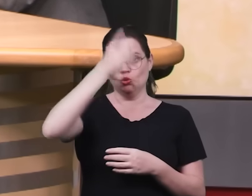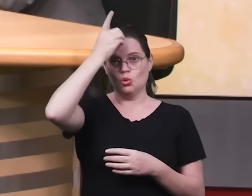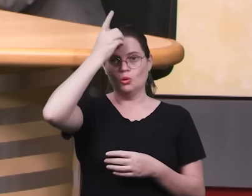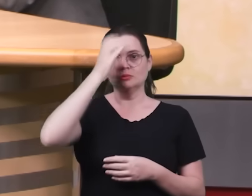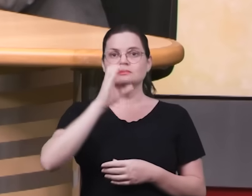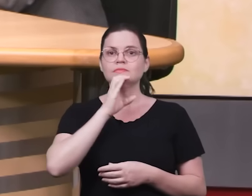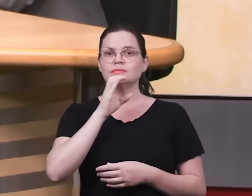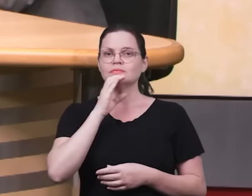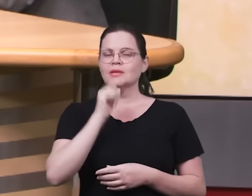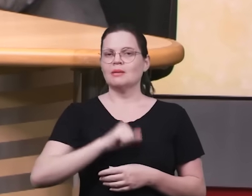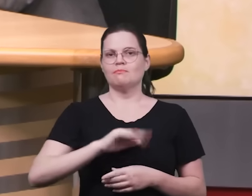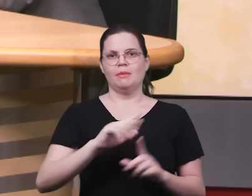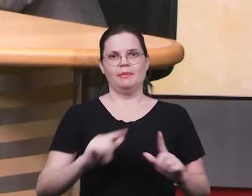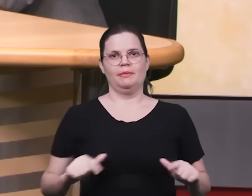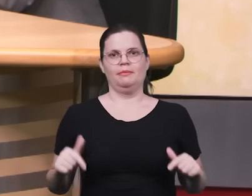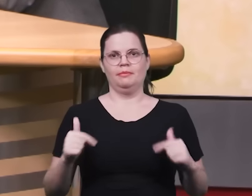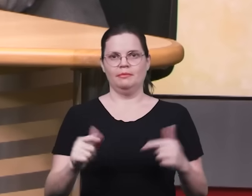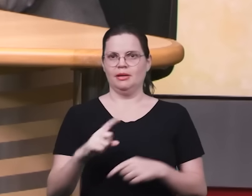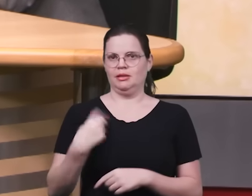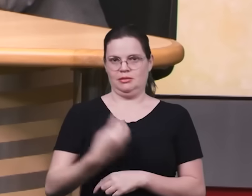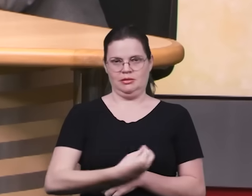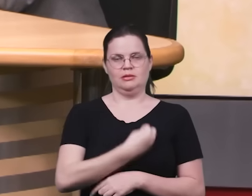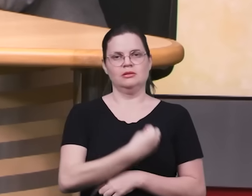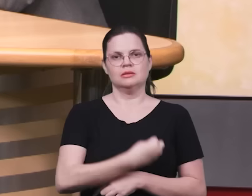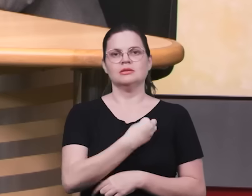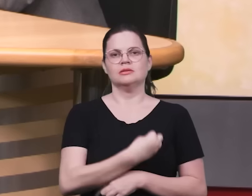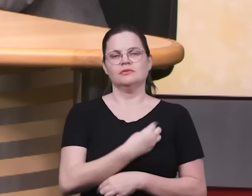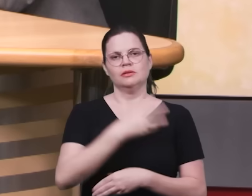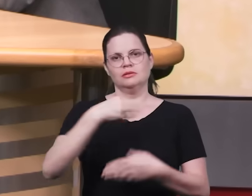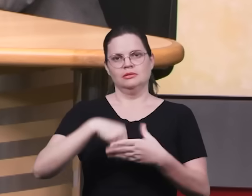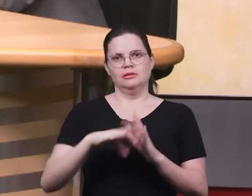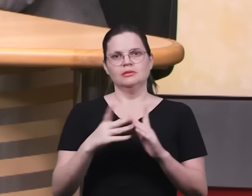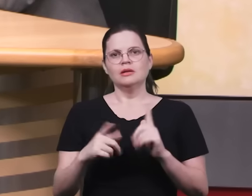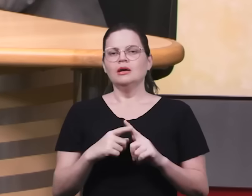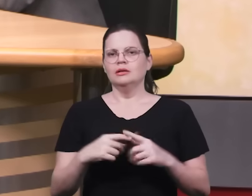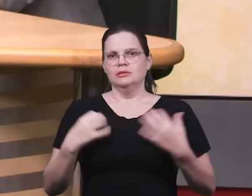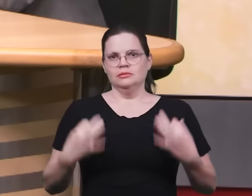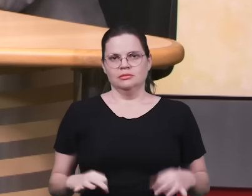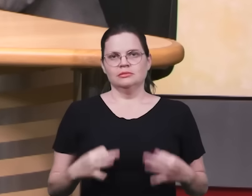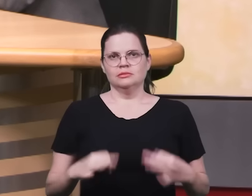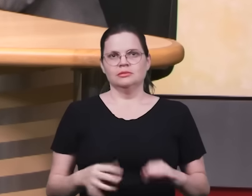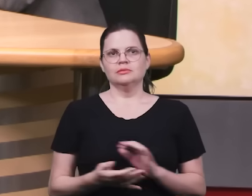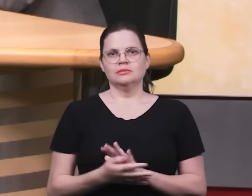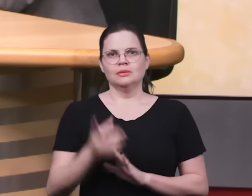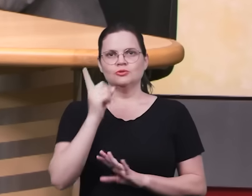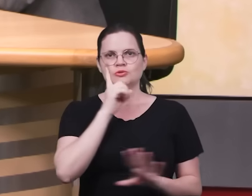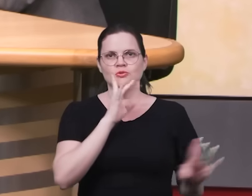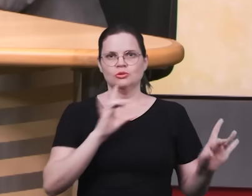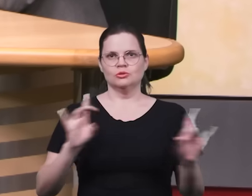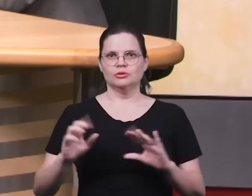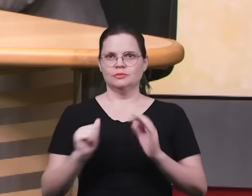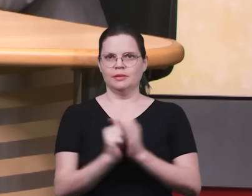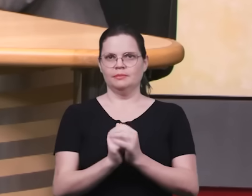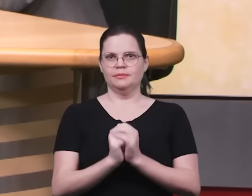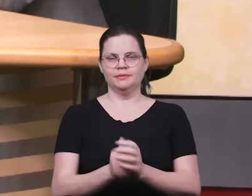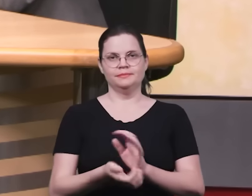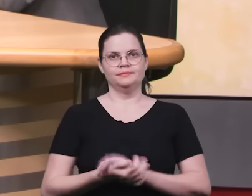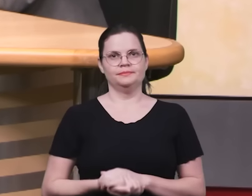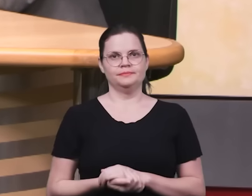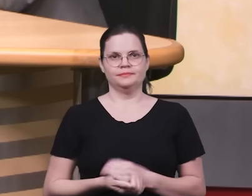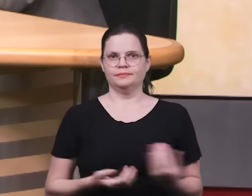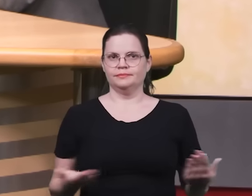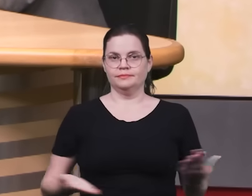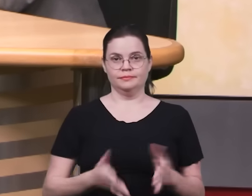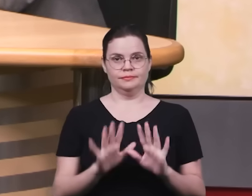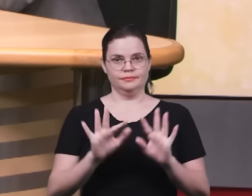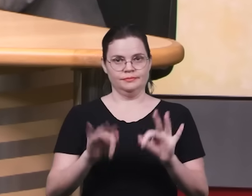talvez o dom que mais se manifesta na nossa vida de igreja, como governo e tudo mais. No dia a dia da igreja. Amém? Então nós estamos